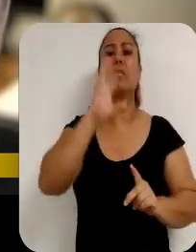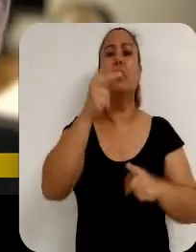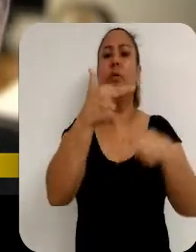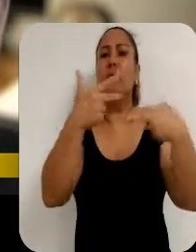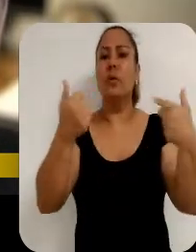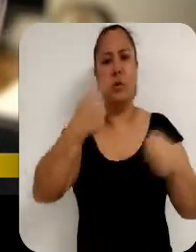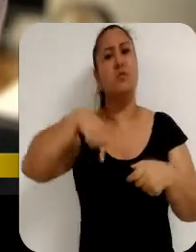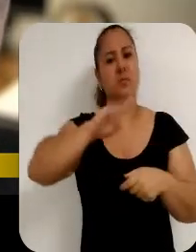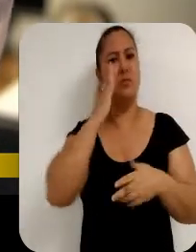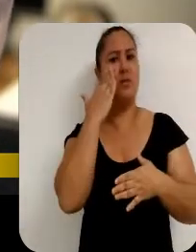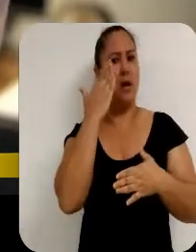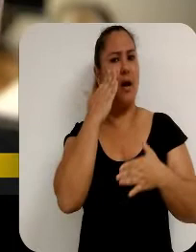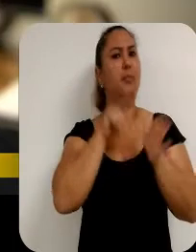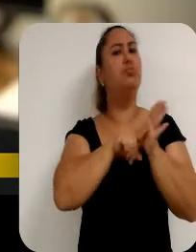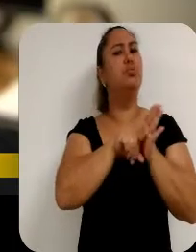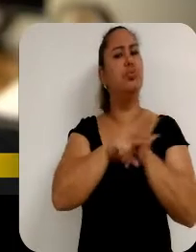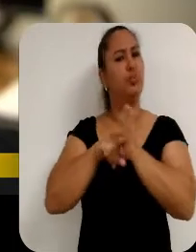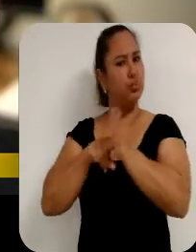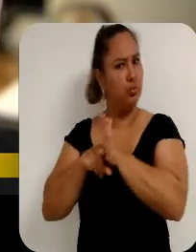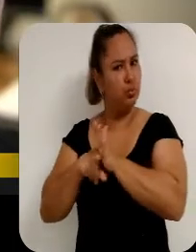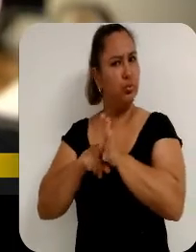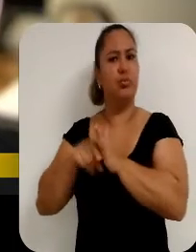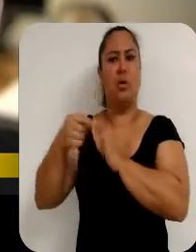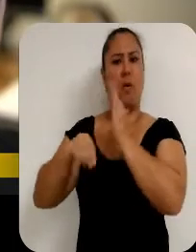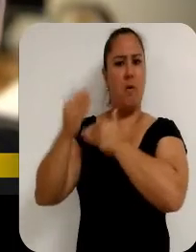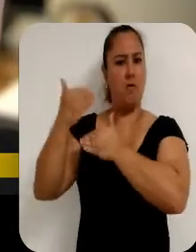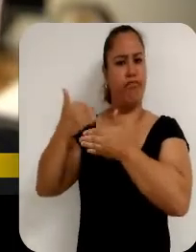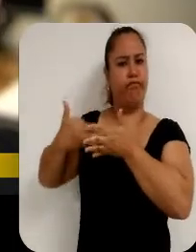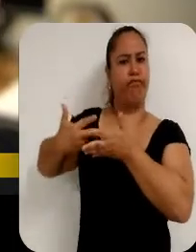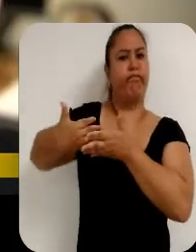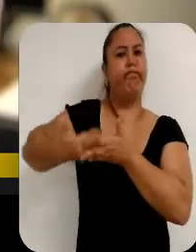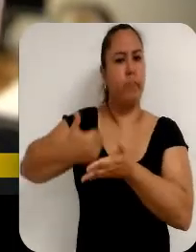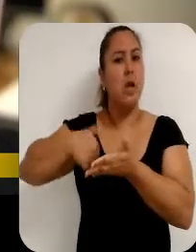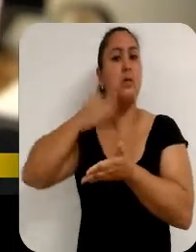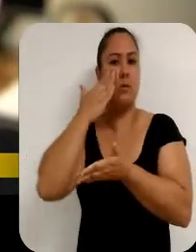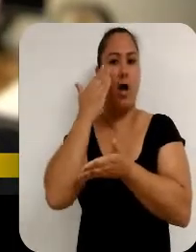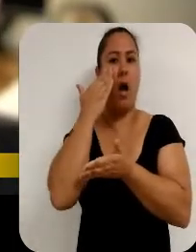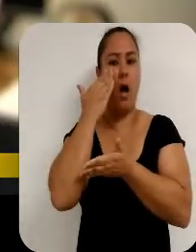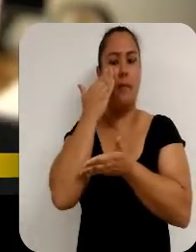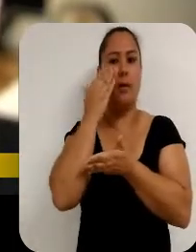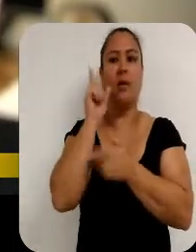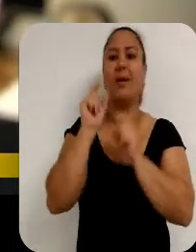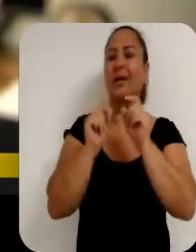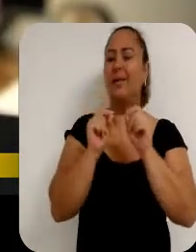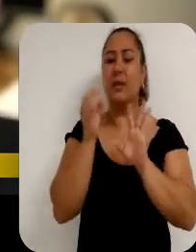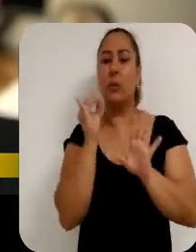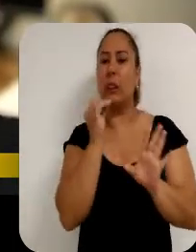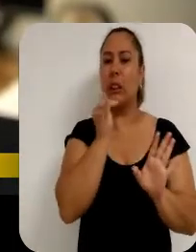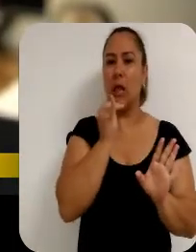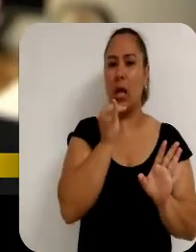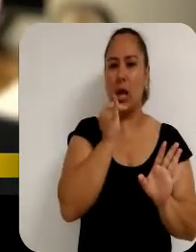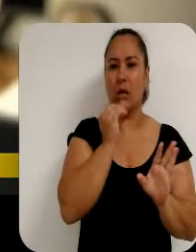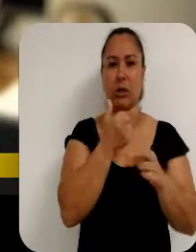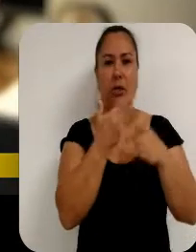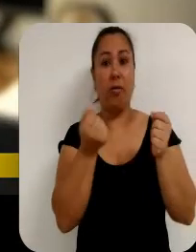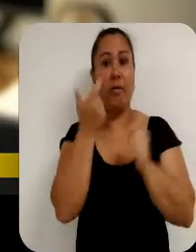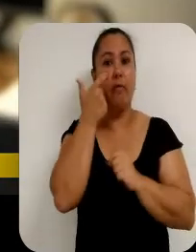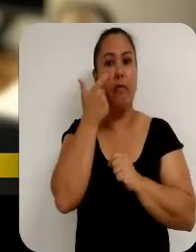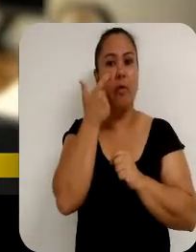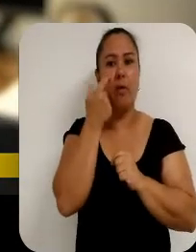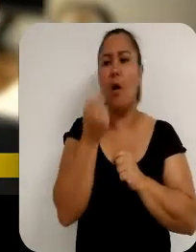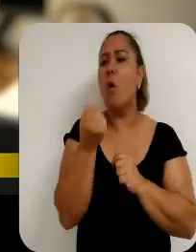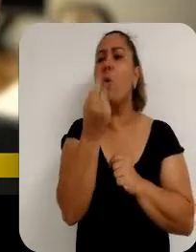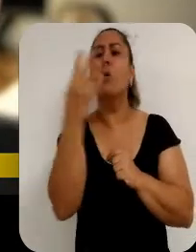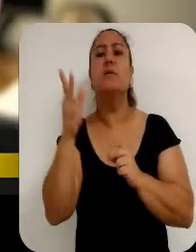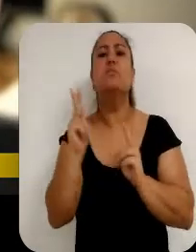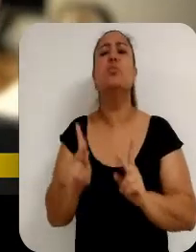sabe do que está acontecendo. Então o que eles fizeram? Simularam, fizeram todos esses testes e foram ver quantas pessoas potencialmente